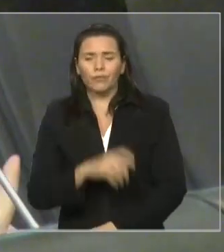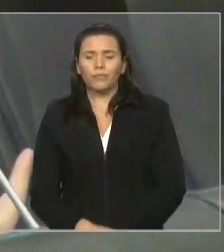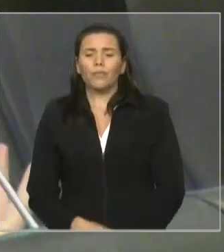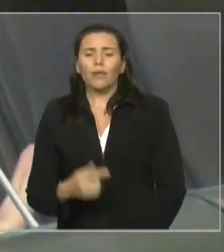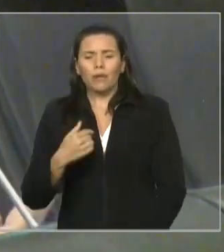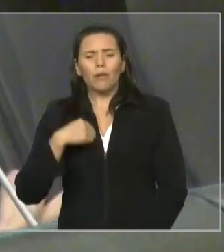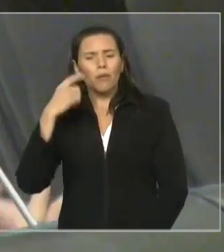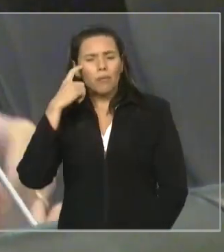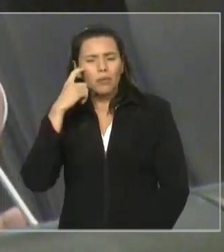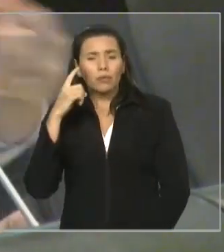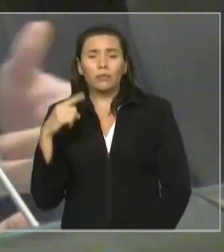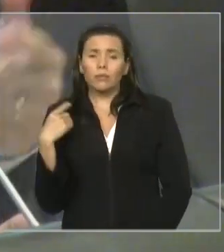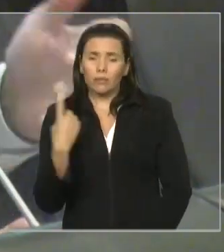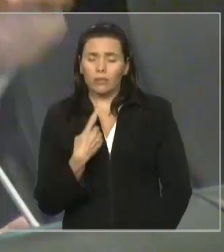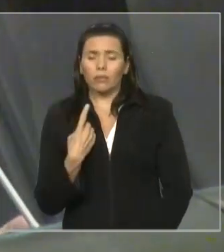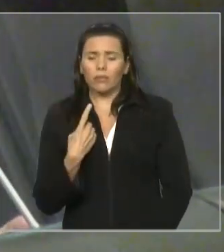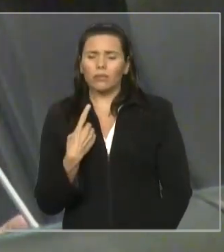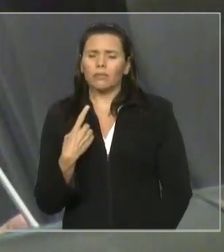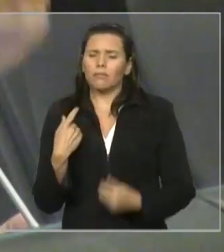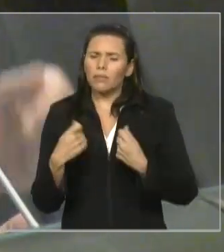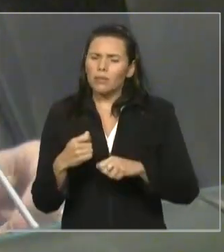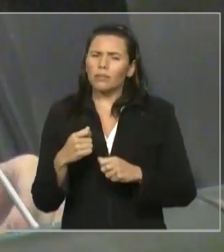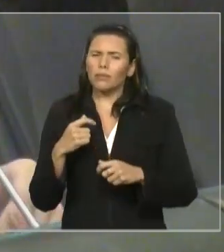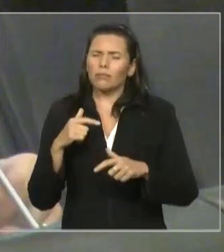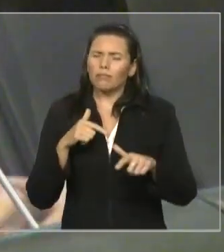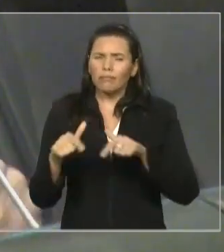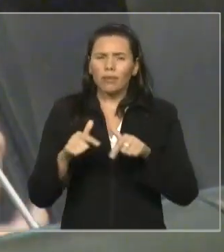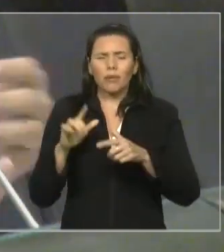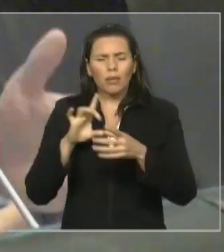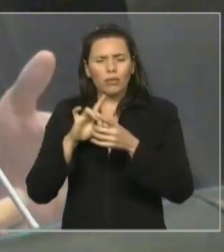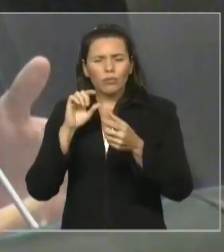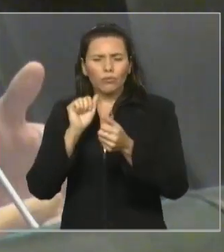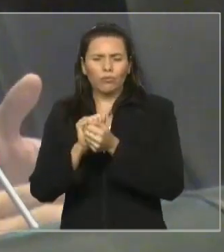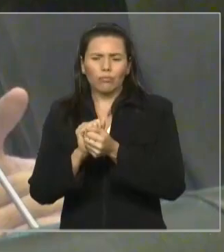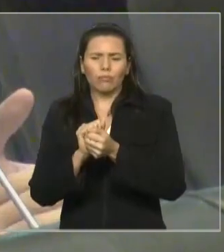a gente ocupa um espaço, e, por vezes, essas omissões, elas são